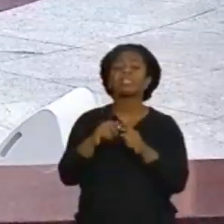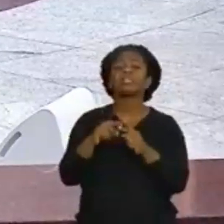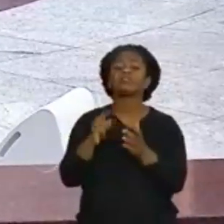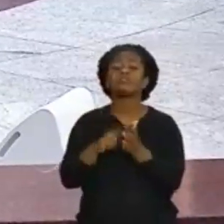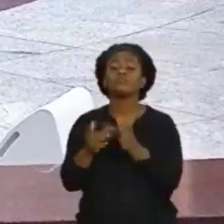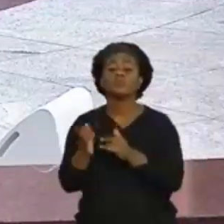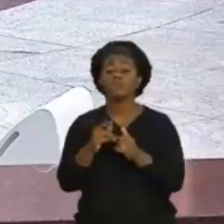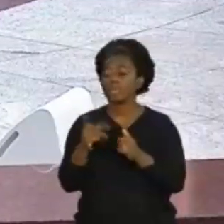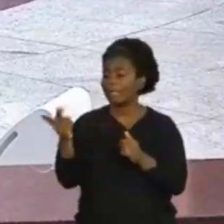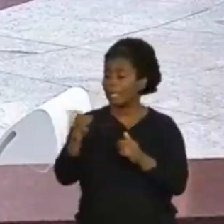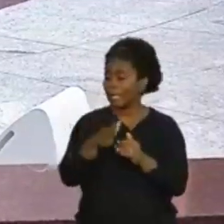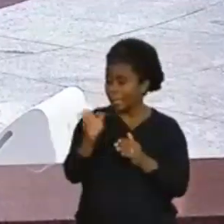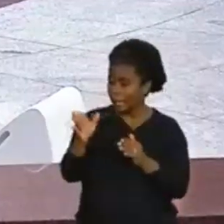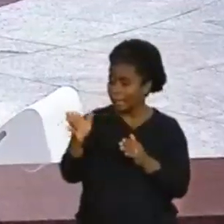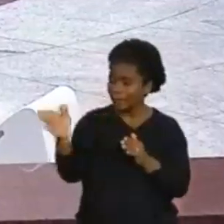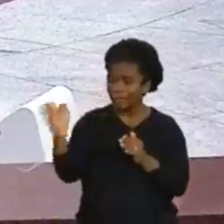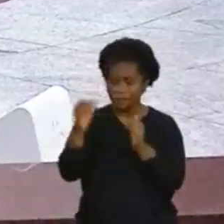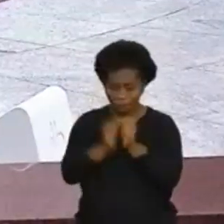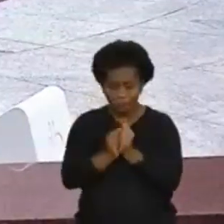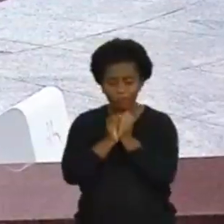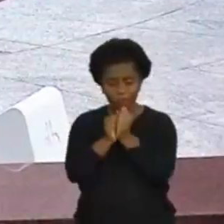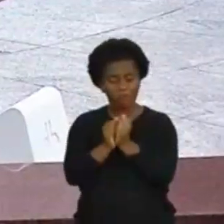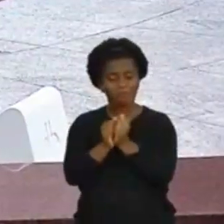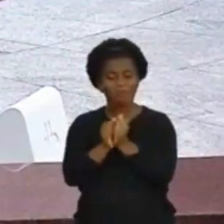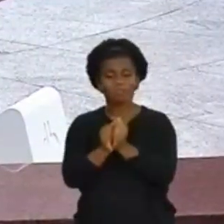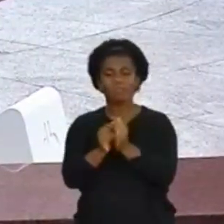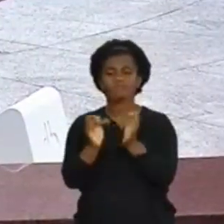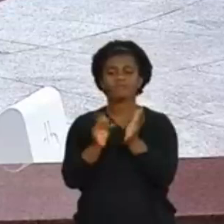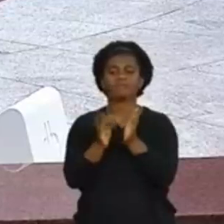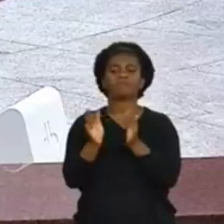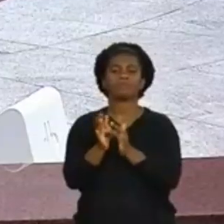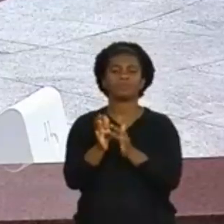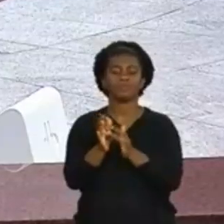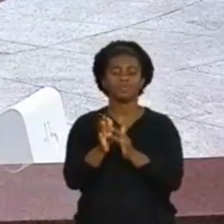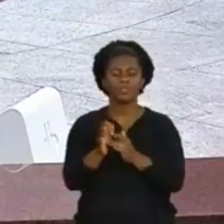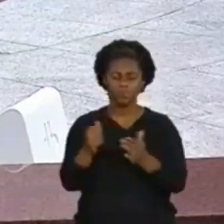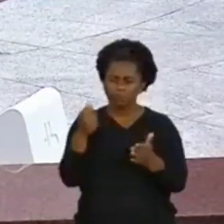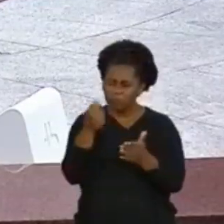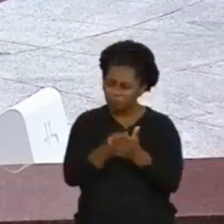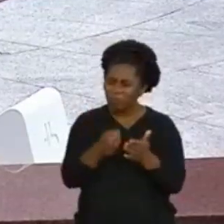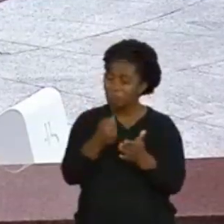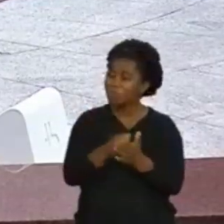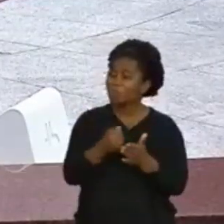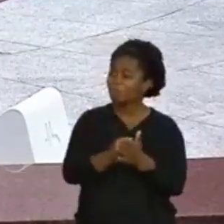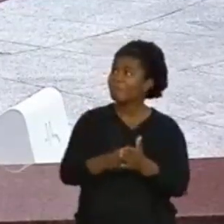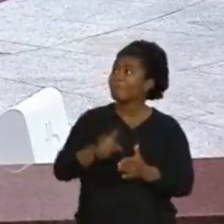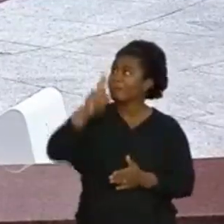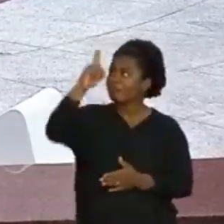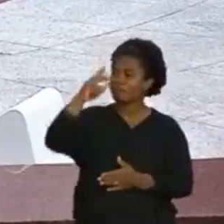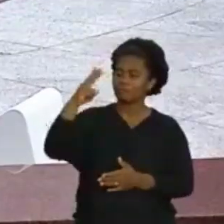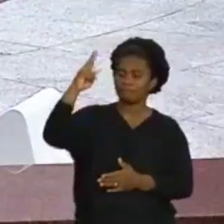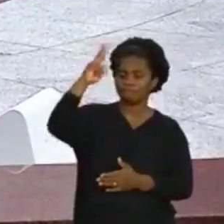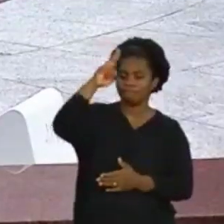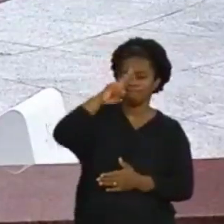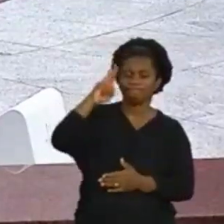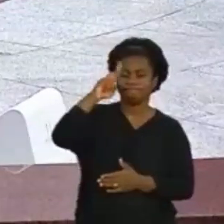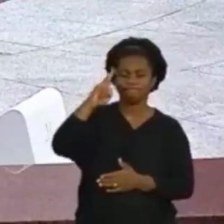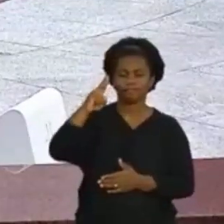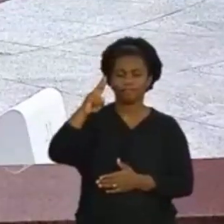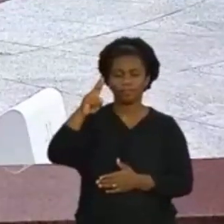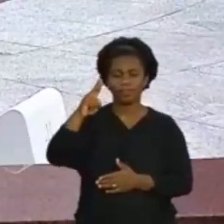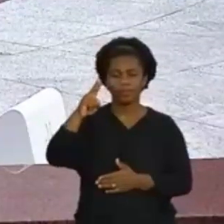Amém? Então, lute para que Deus te use para você buscar um afastado, um ex-pastor, um